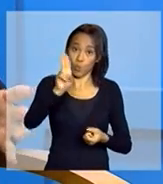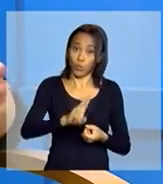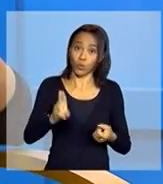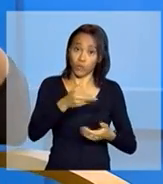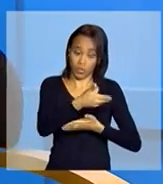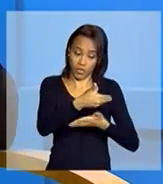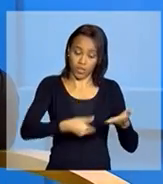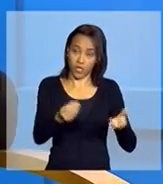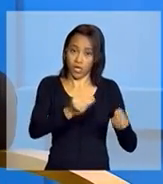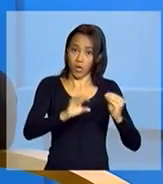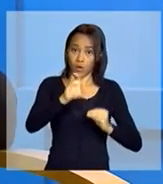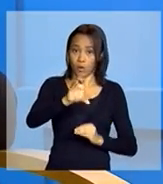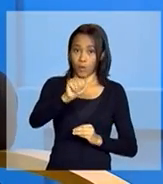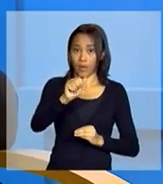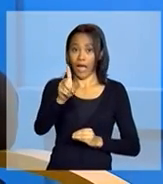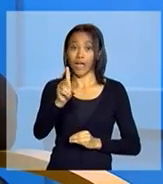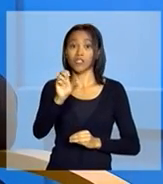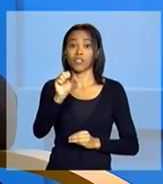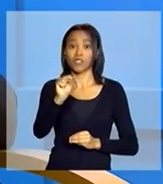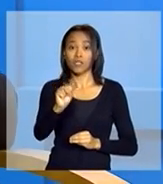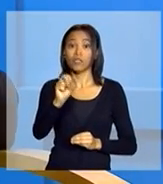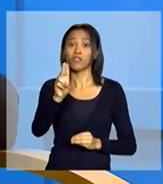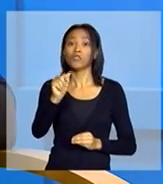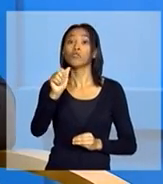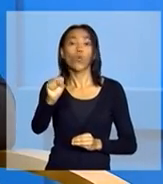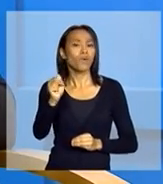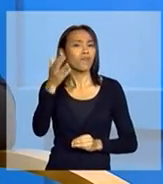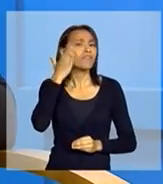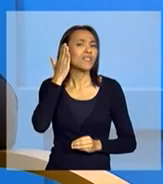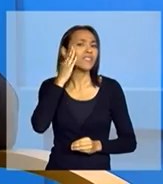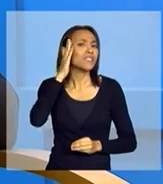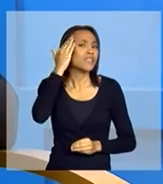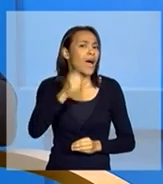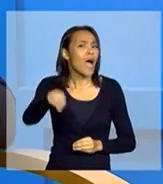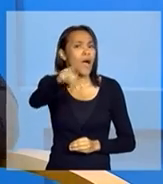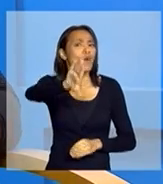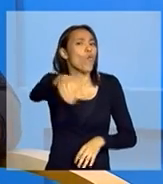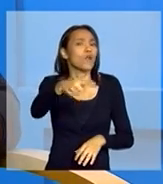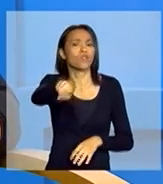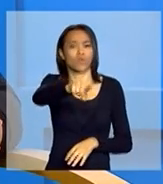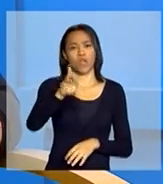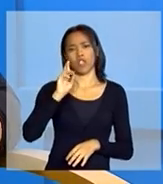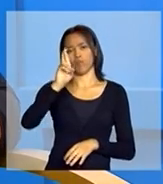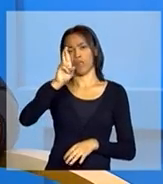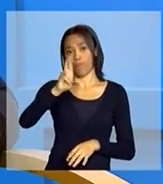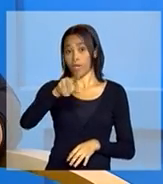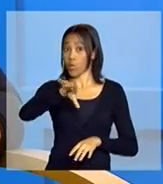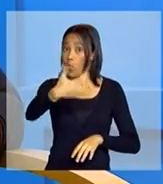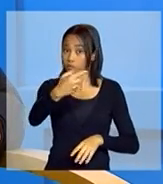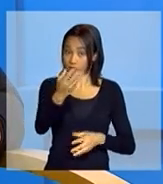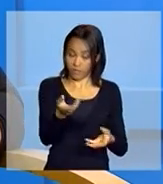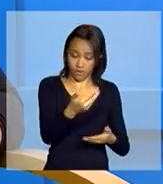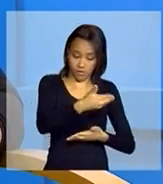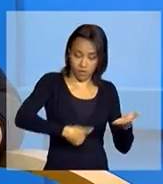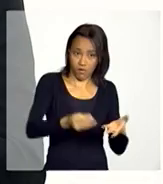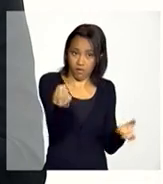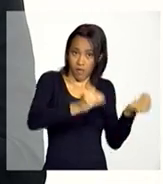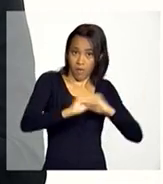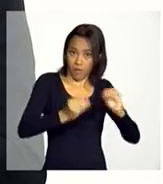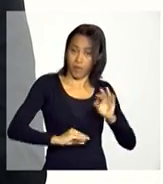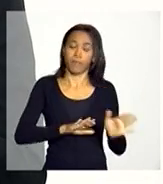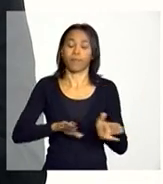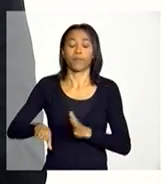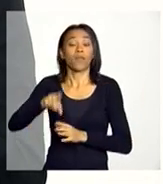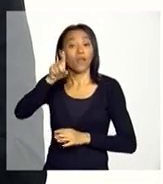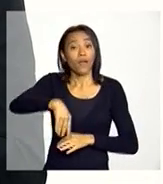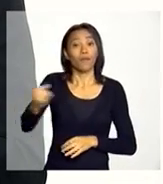sua só para ficar bem claro para que você aí já saiba a sua responsabilidade no no momento de se fazer esse recadastramento é e a importância de